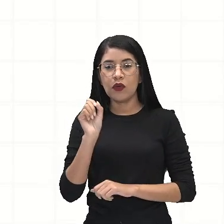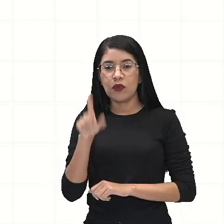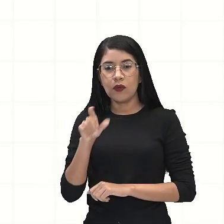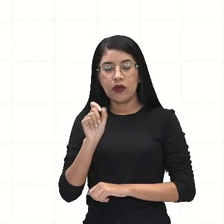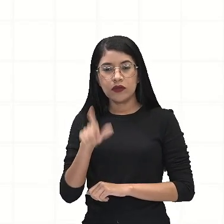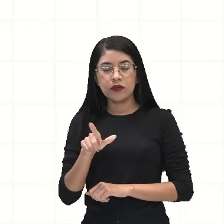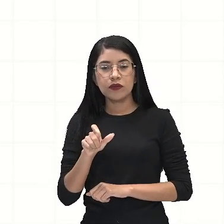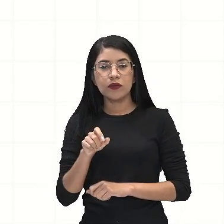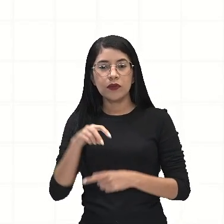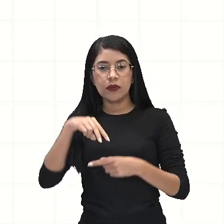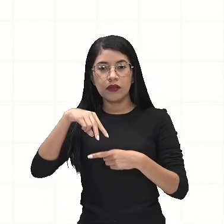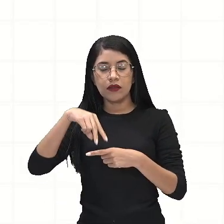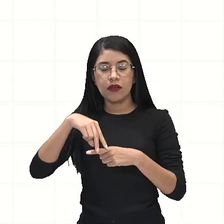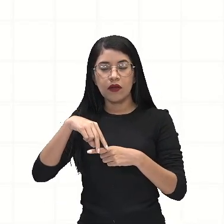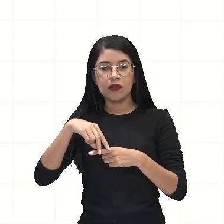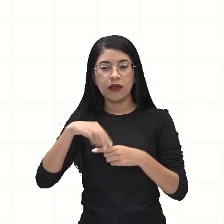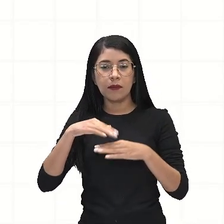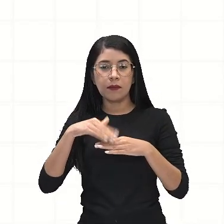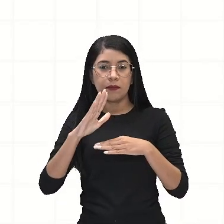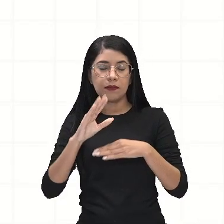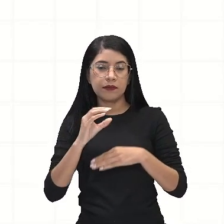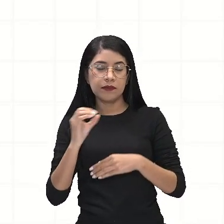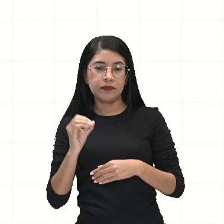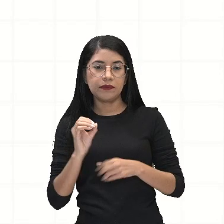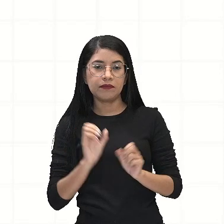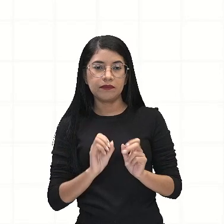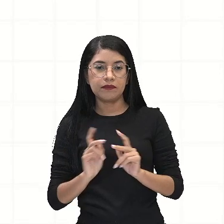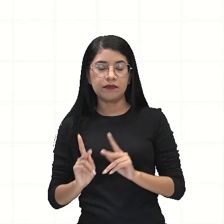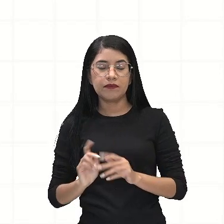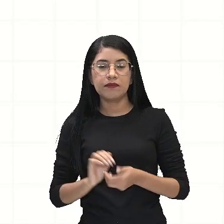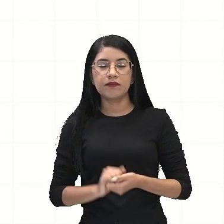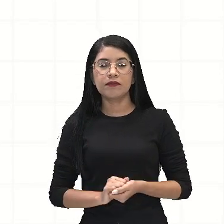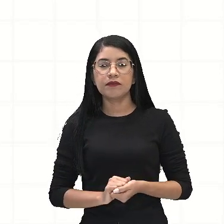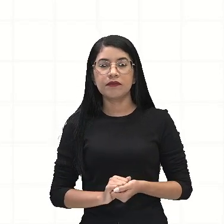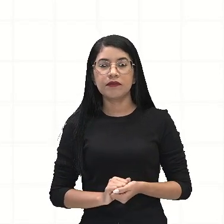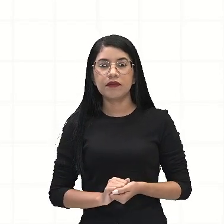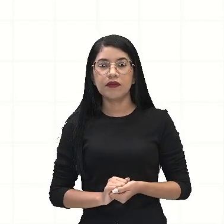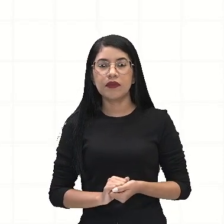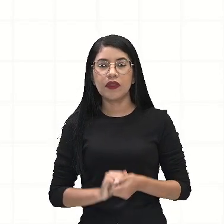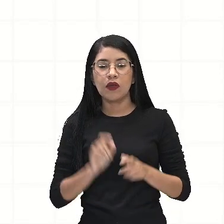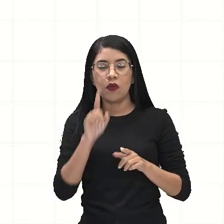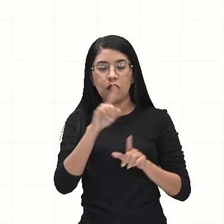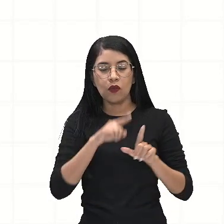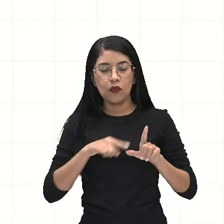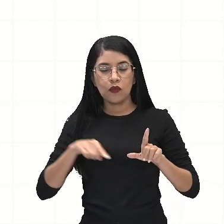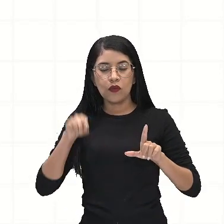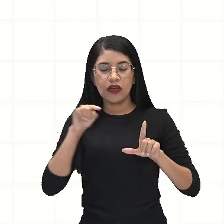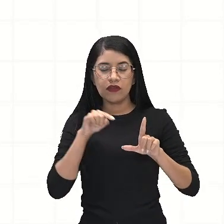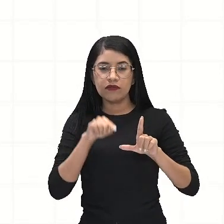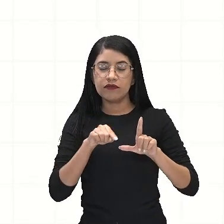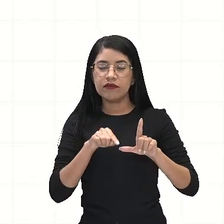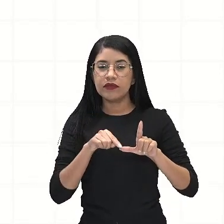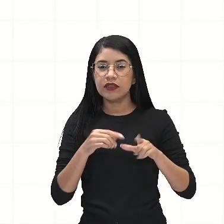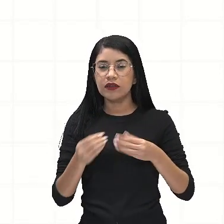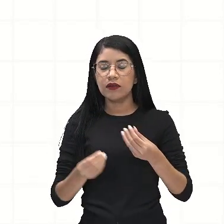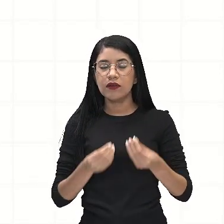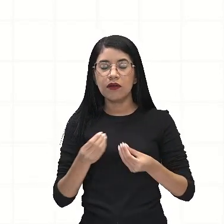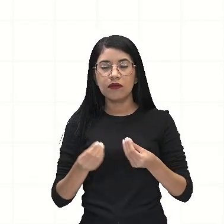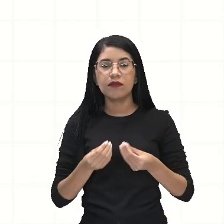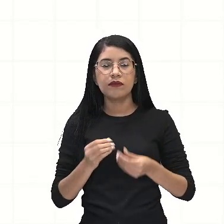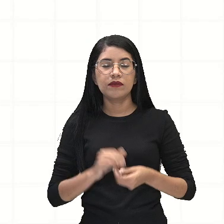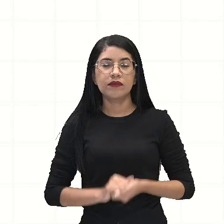delta maior do que 0. Muito bem. Vértice da parábola. O vértice da parábola